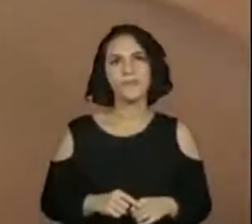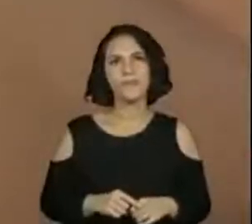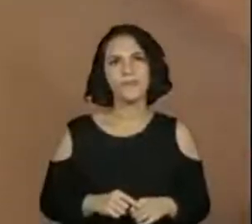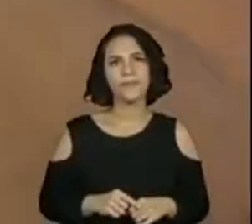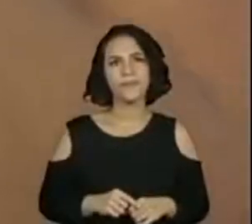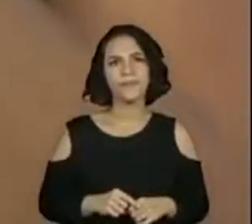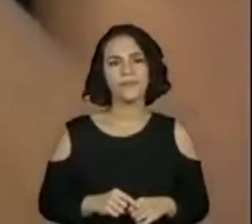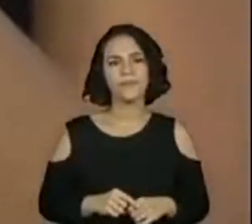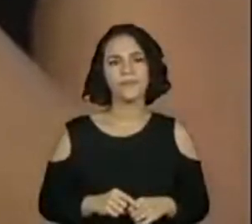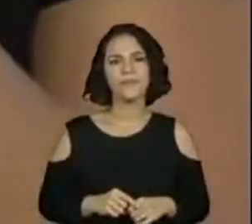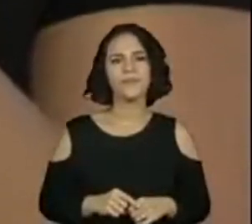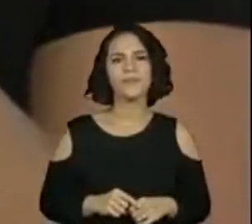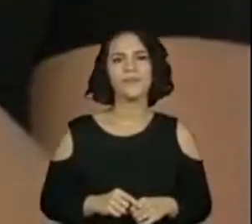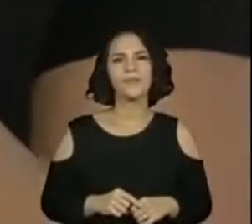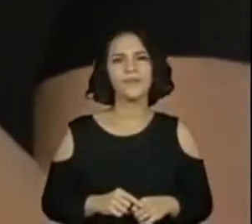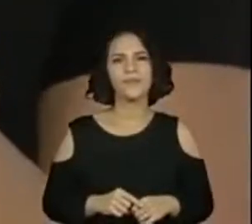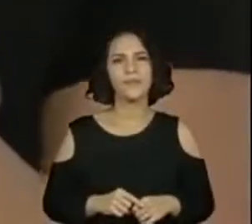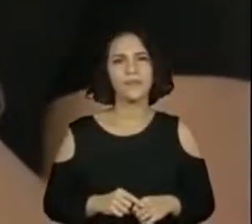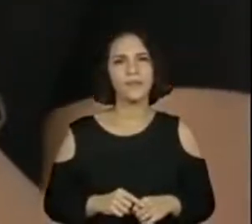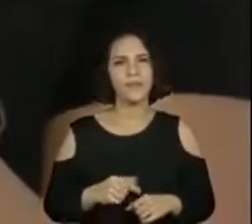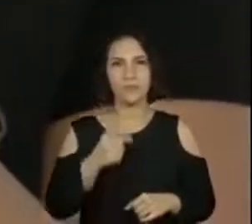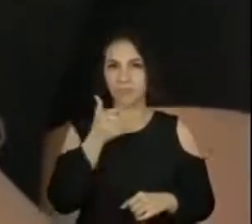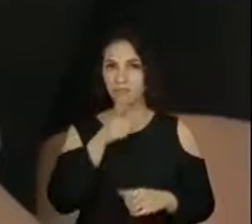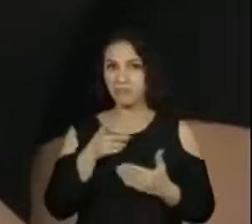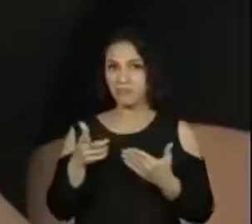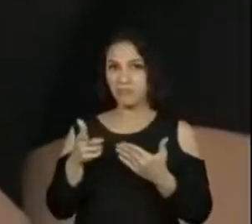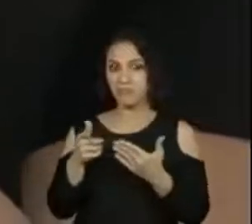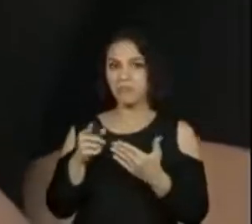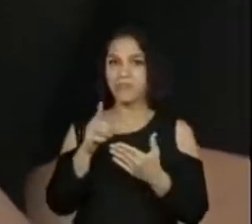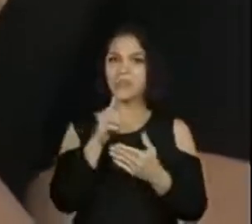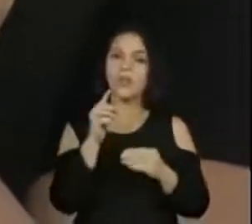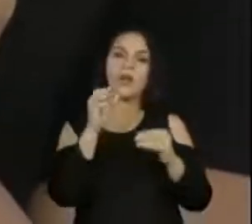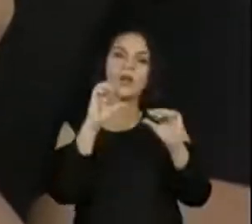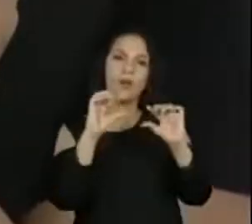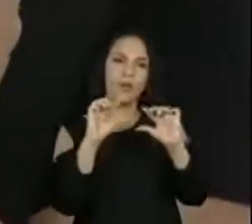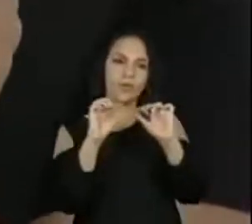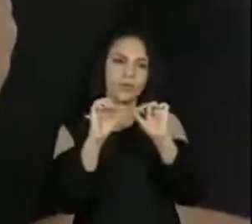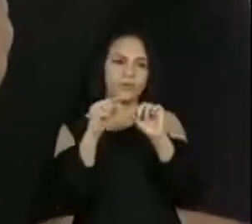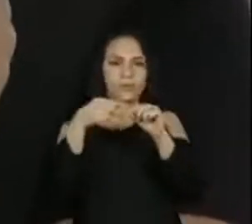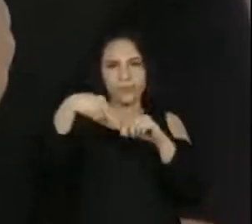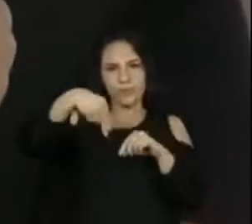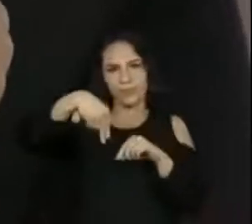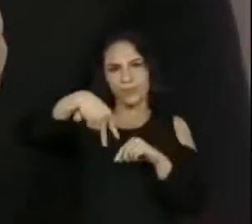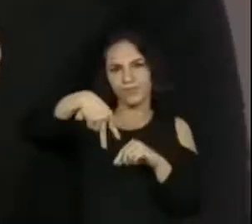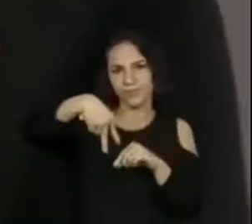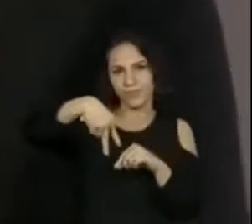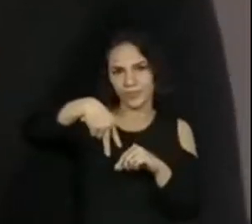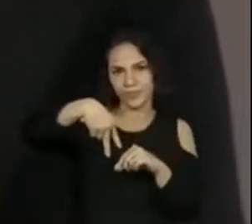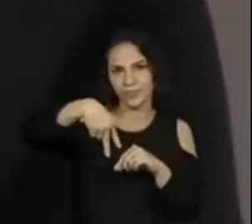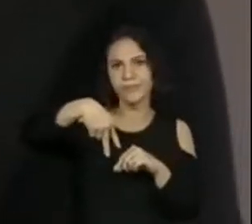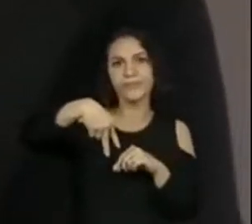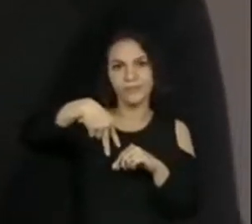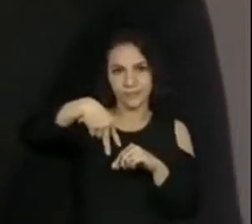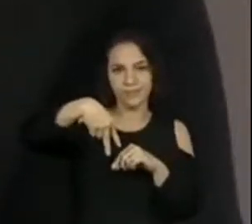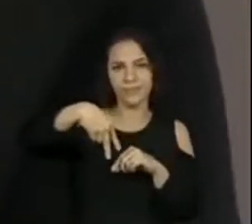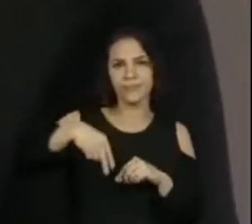Tá vendo? Todos os ponteiros aqui. Eu coloquei no colchete, ó, ele vai ficar com um espacinho atrás.